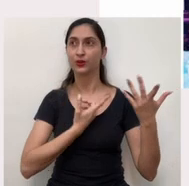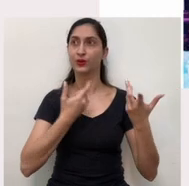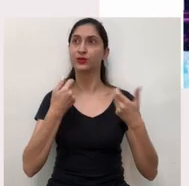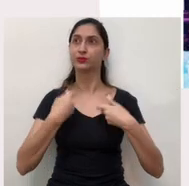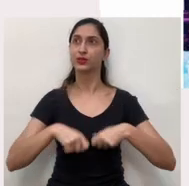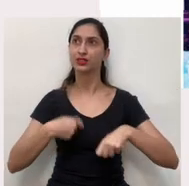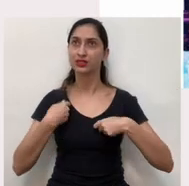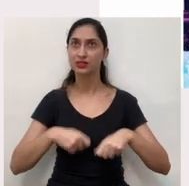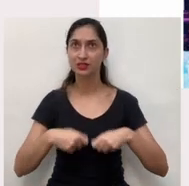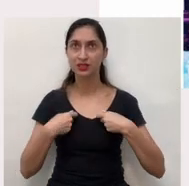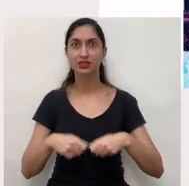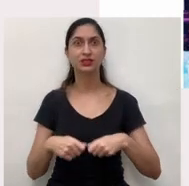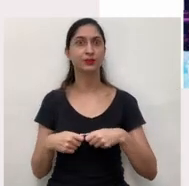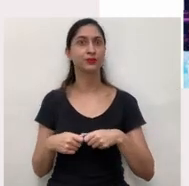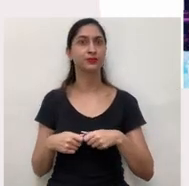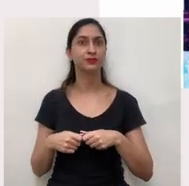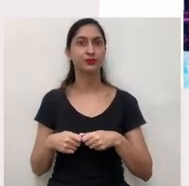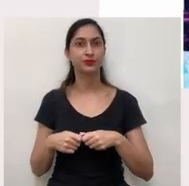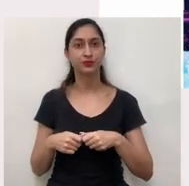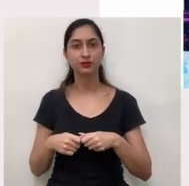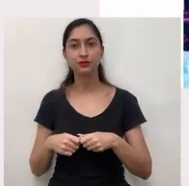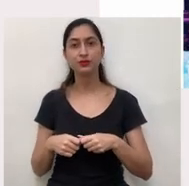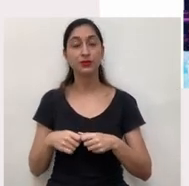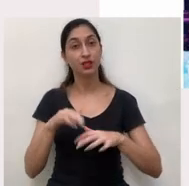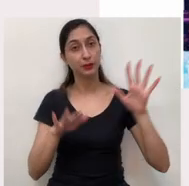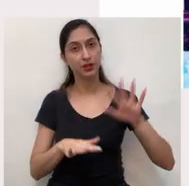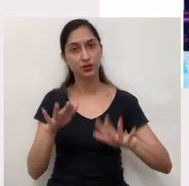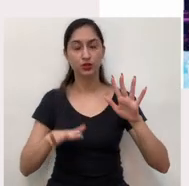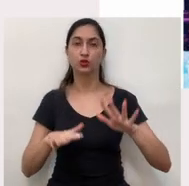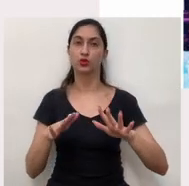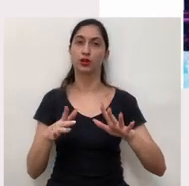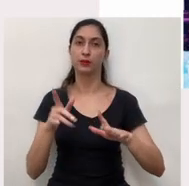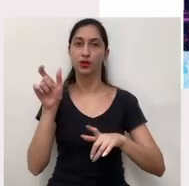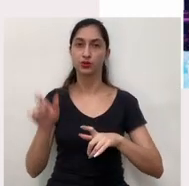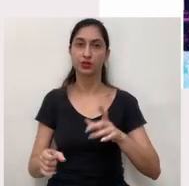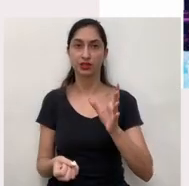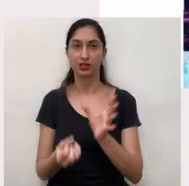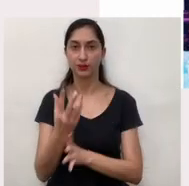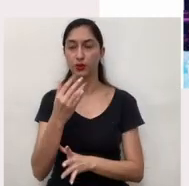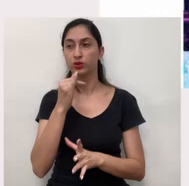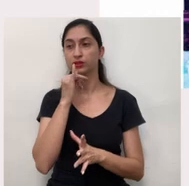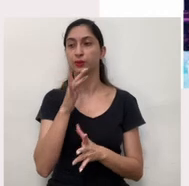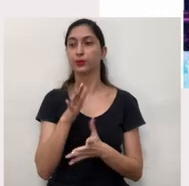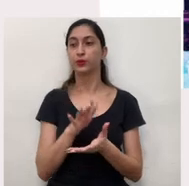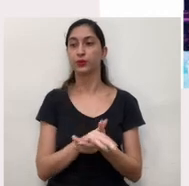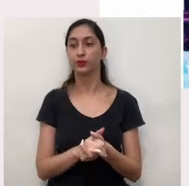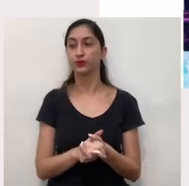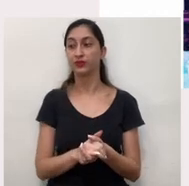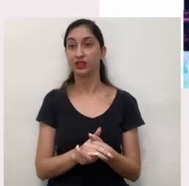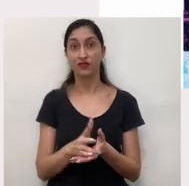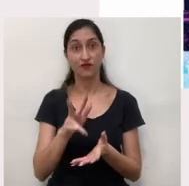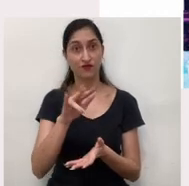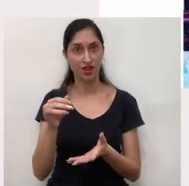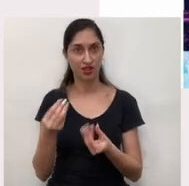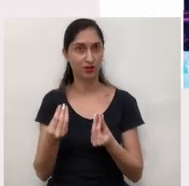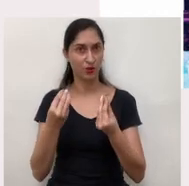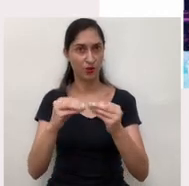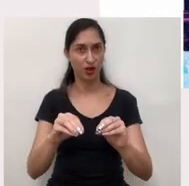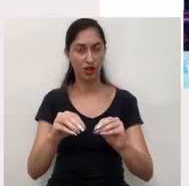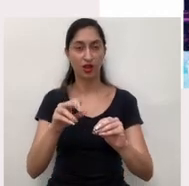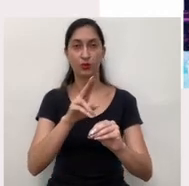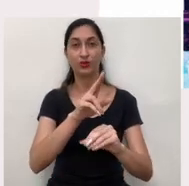elogios fúnebres, né, de acordo com o autor, né. Então, isso que o Ricoeur vai chamar, o Paul Ricoeur vai chamar